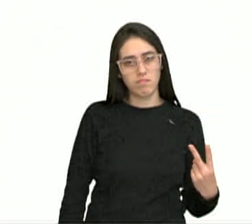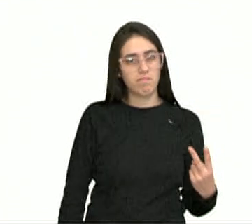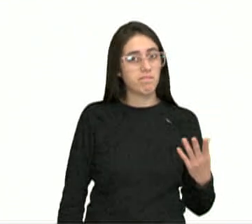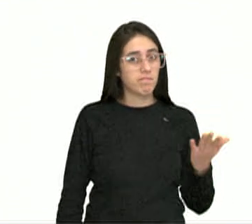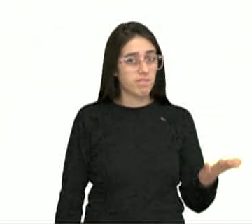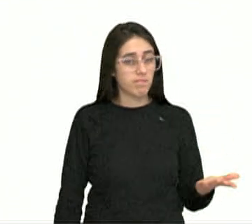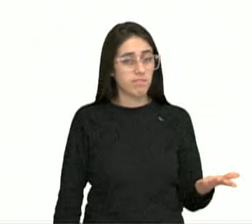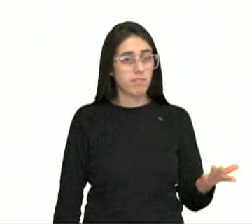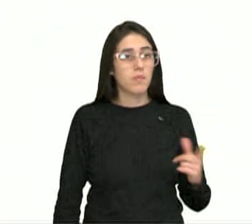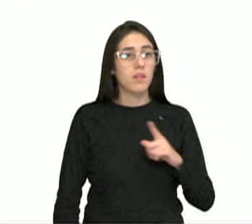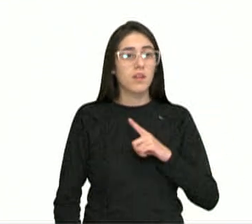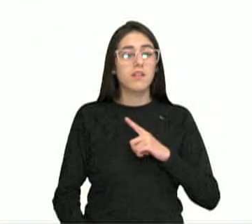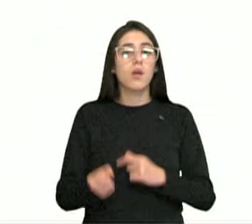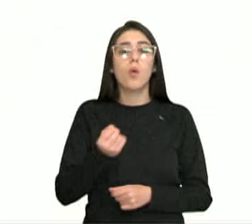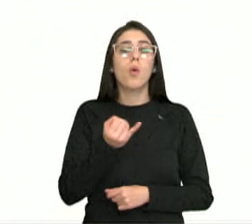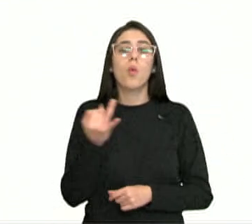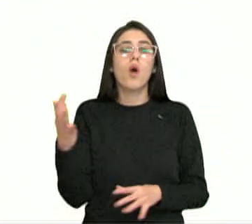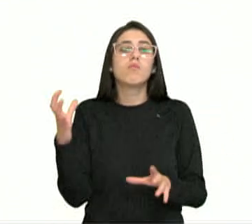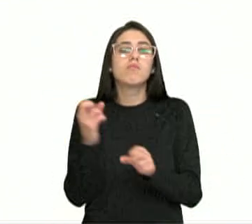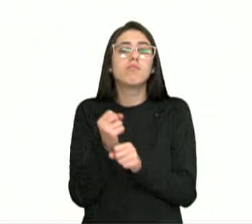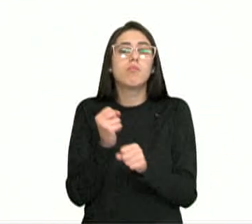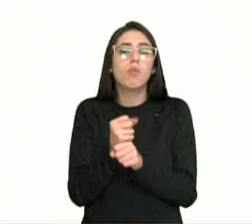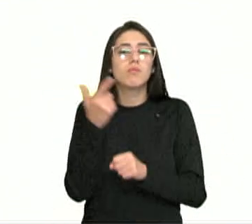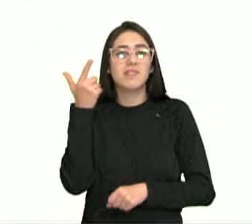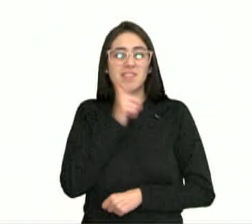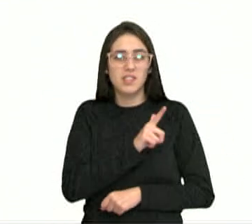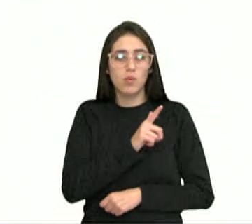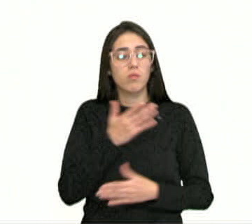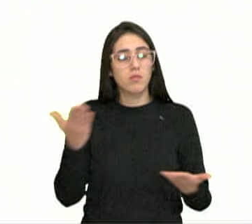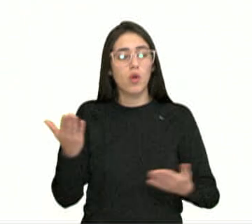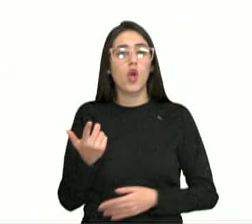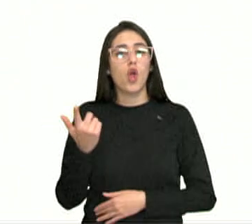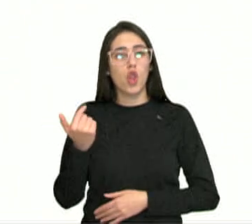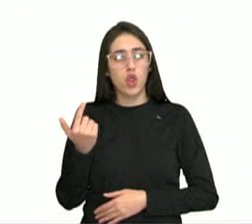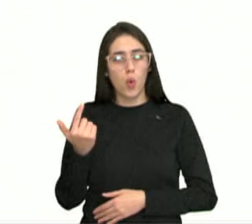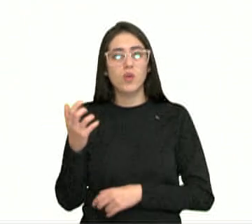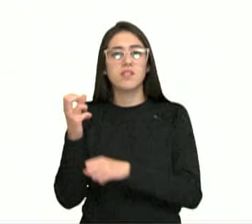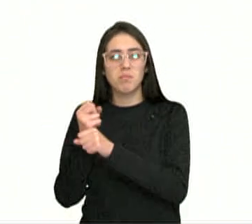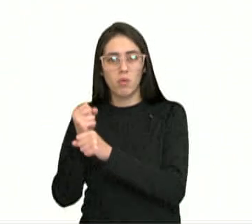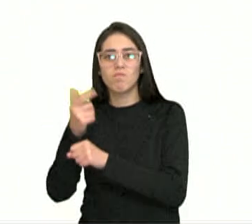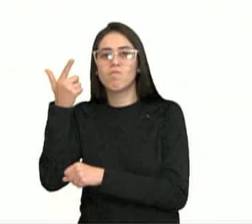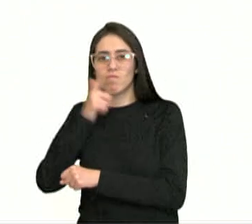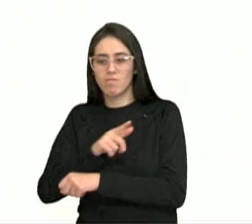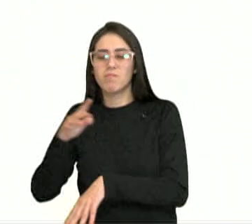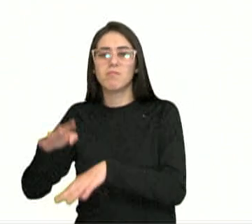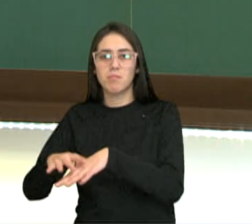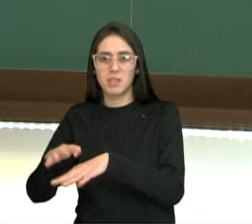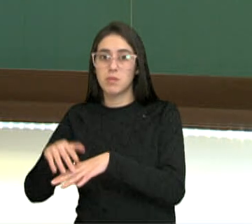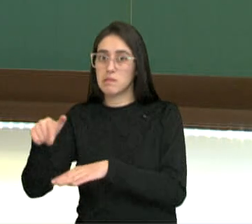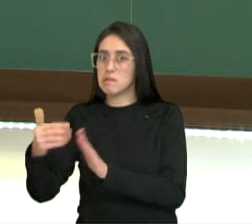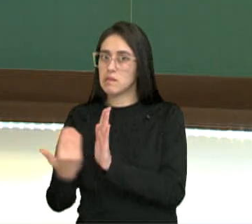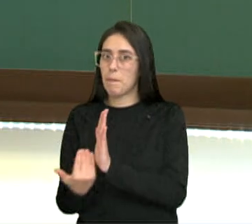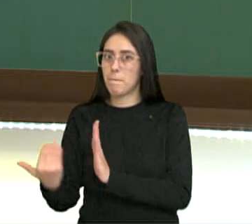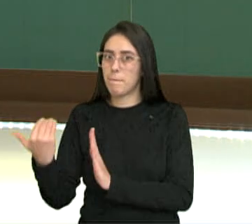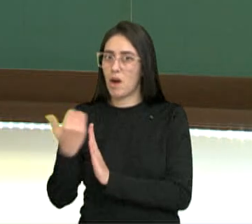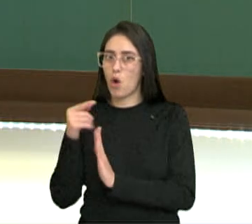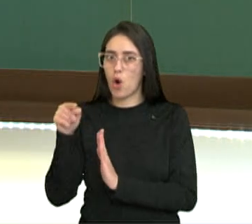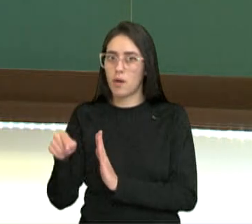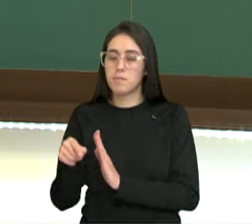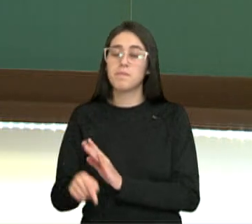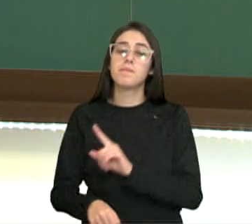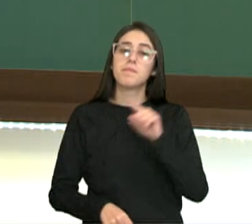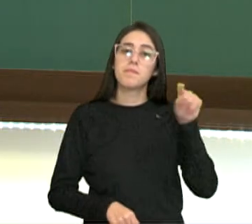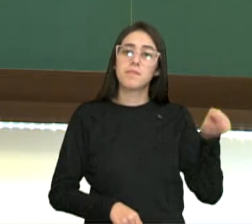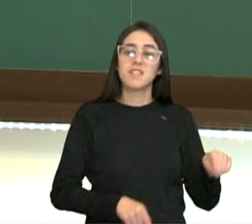aqui é a quantidade de pontos que ele acertou. Então, ele acertou 12 pontos em matemática, onde o peso é maior, e